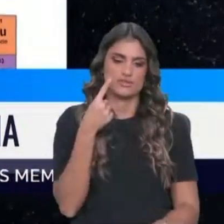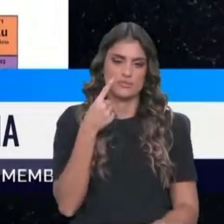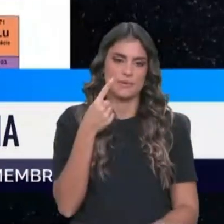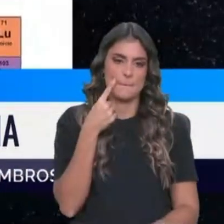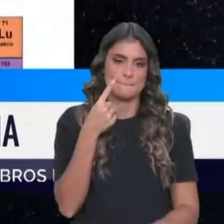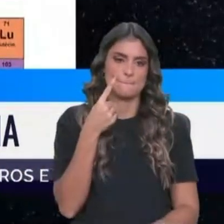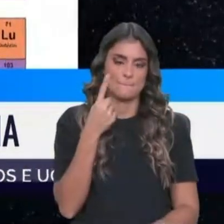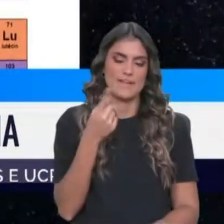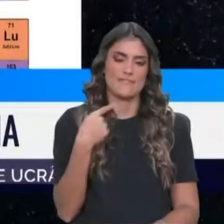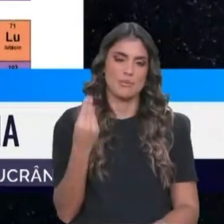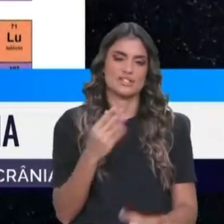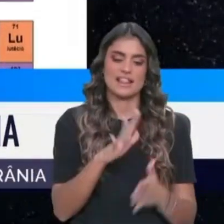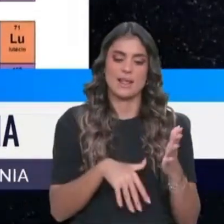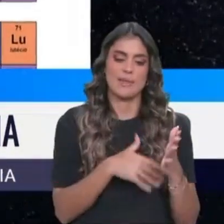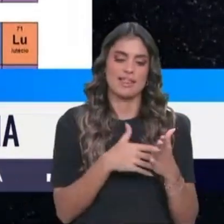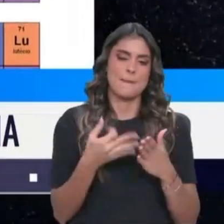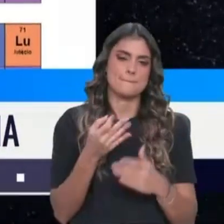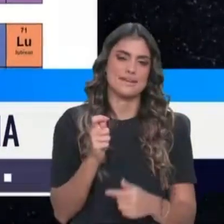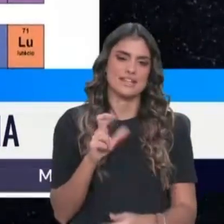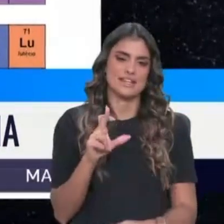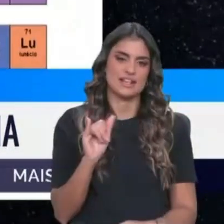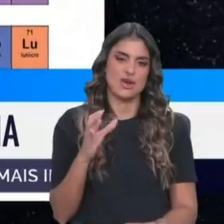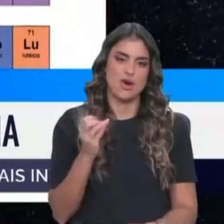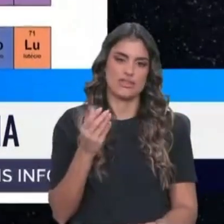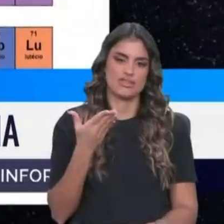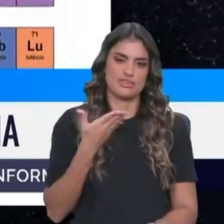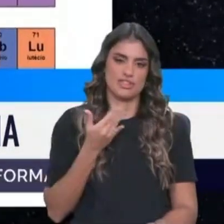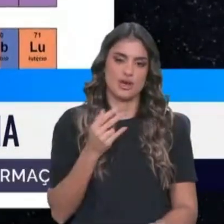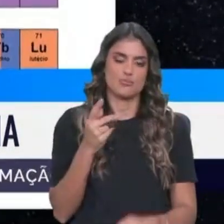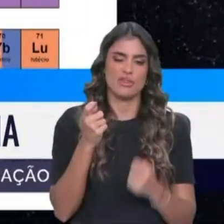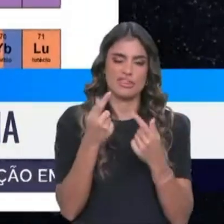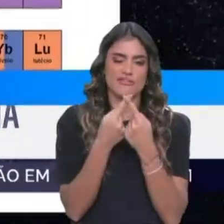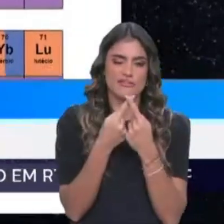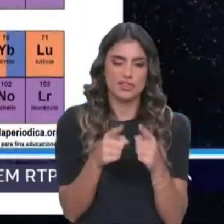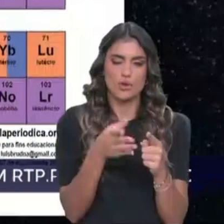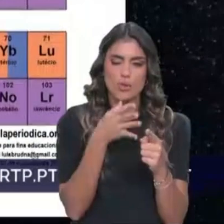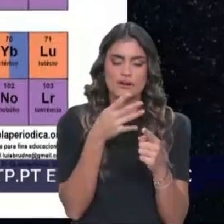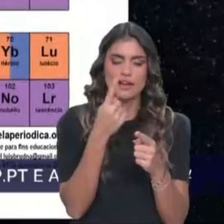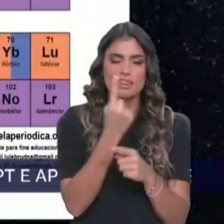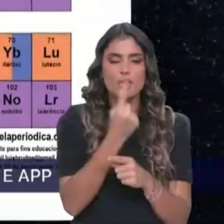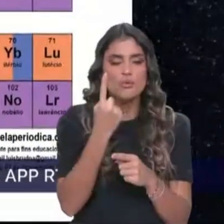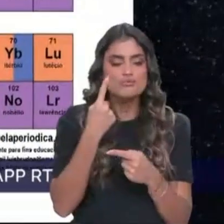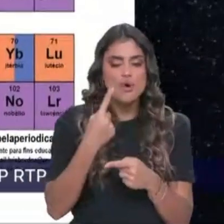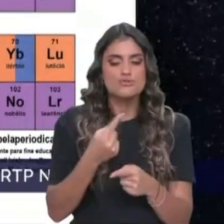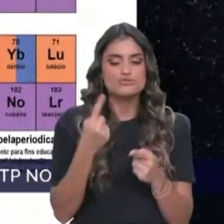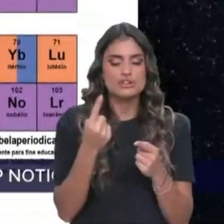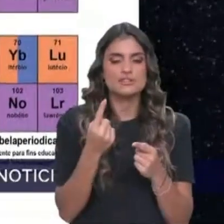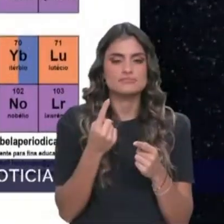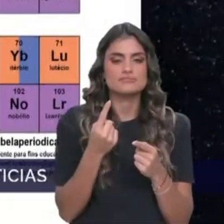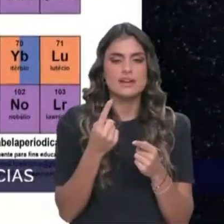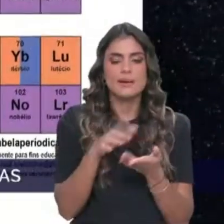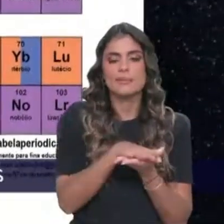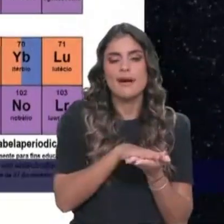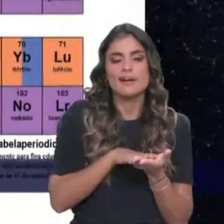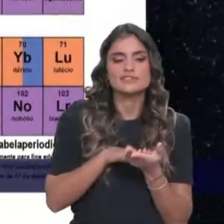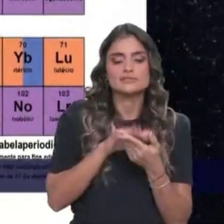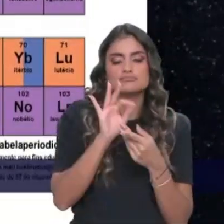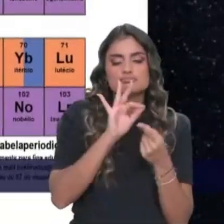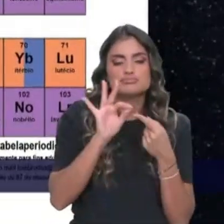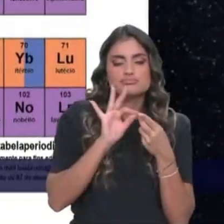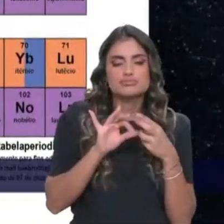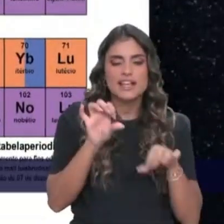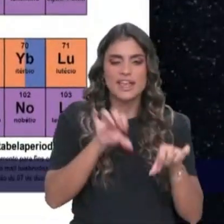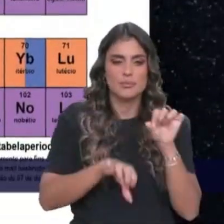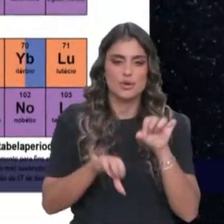tabela famosa, tabela periódica, mas esta é um bocadinho diferente porque cada cor mostra a origem dos elementos químicos e, se